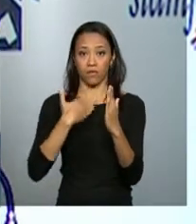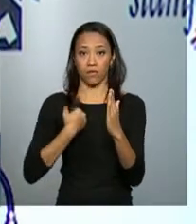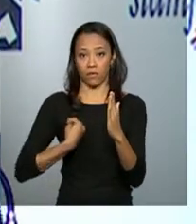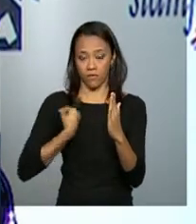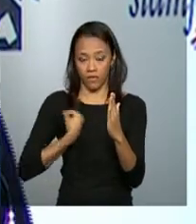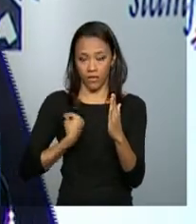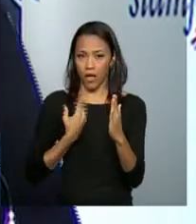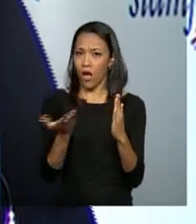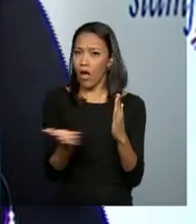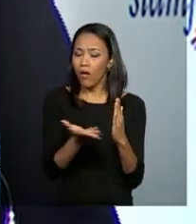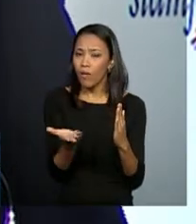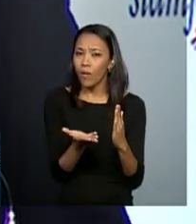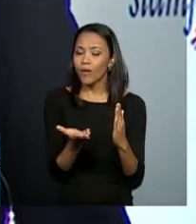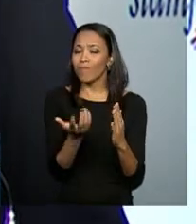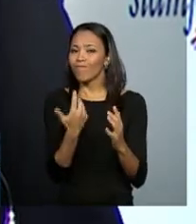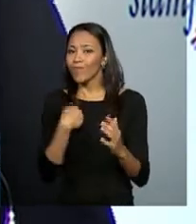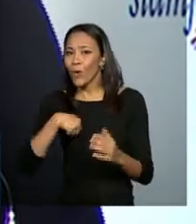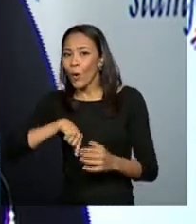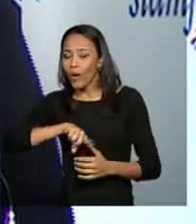pouco